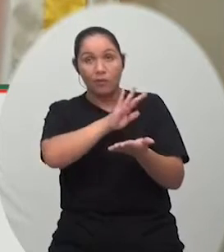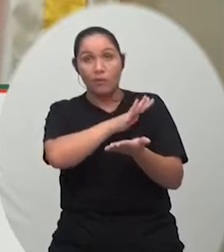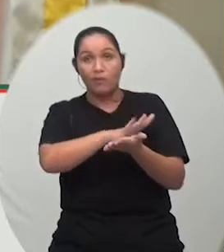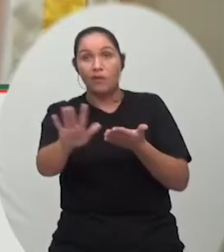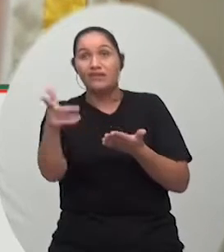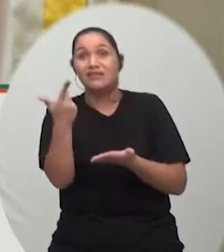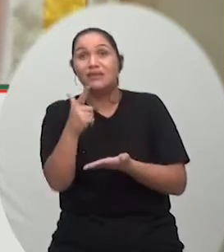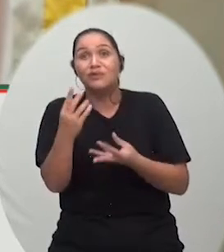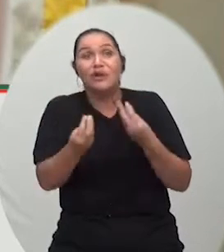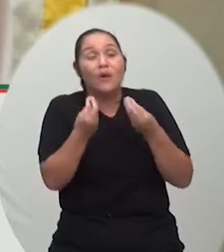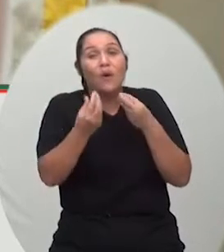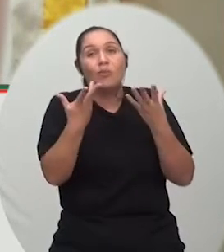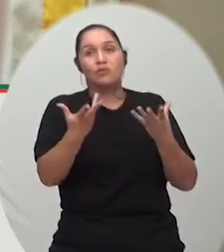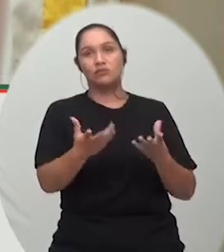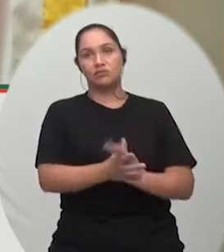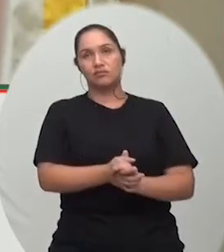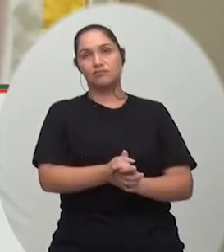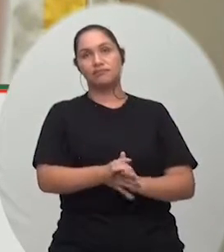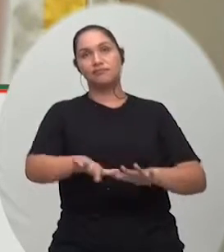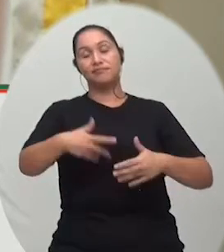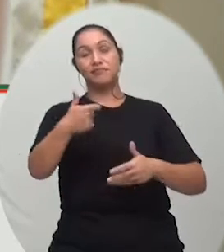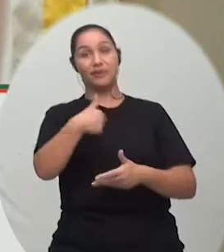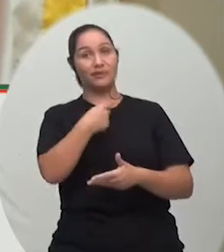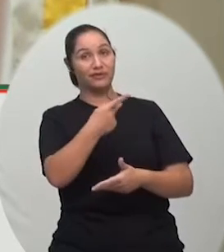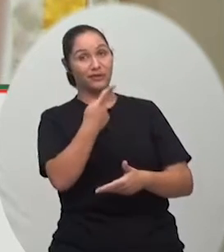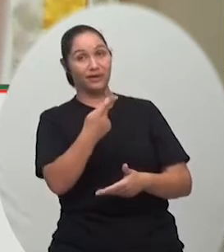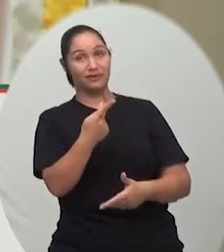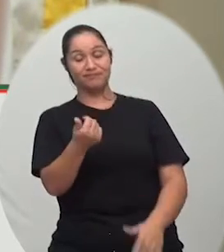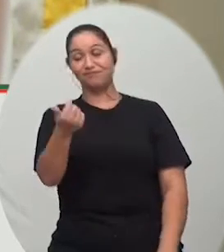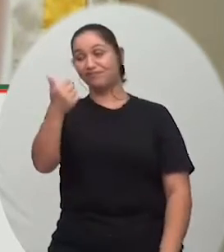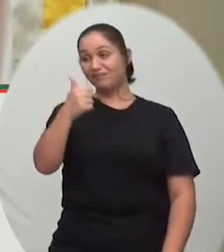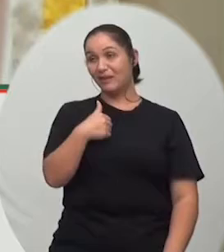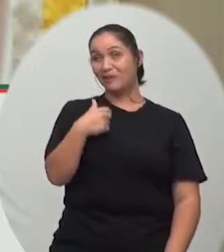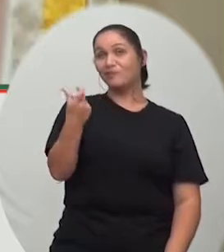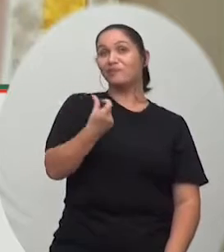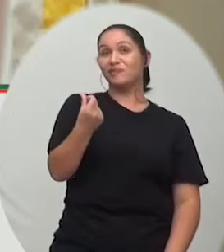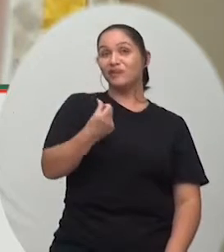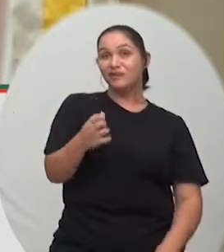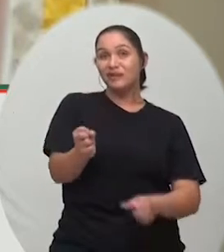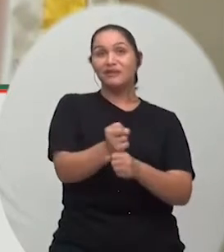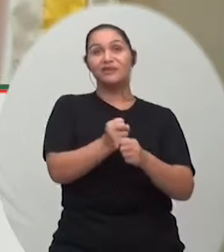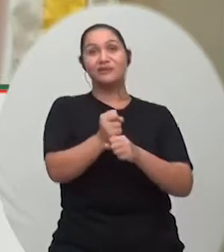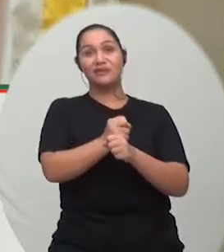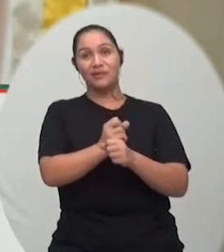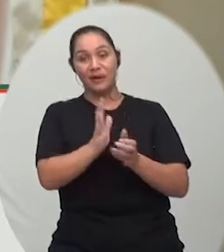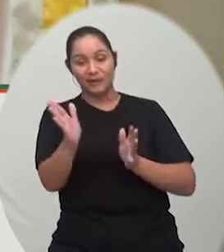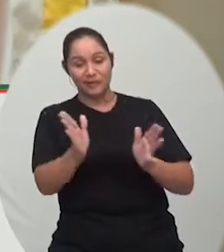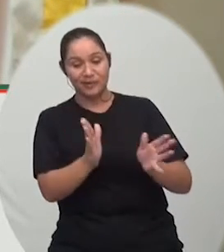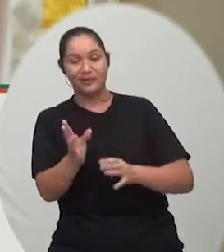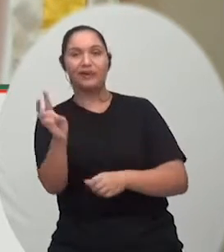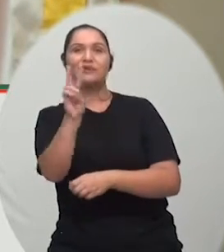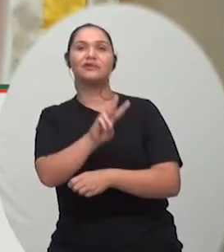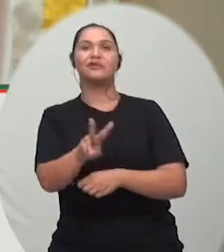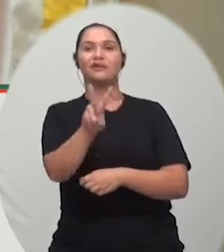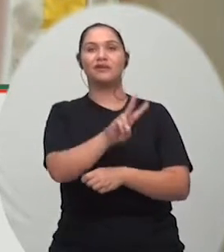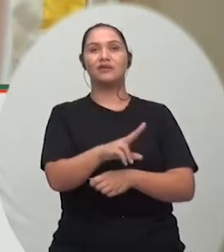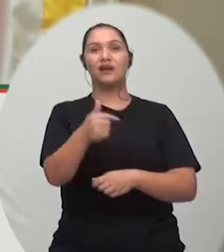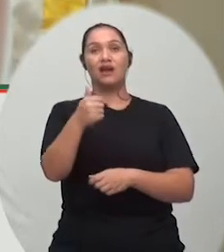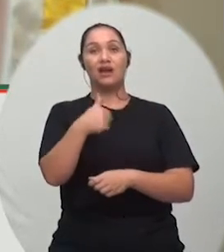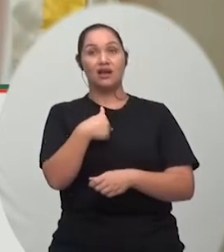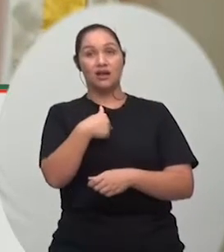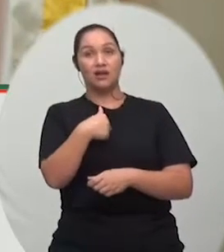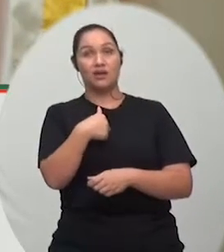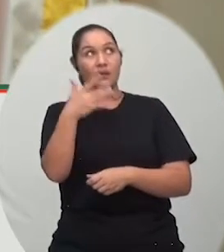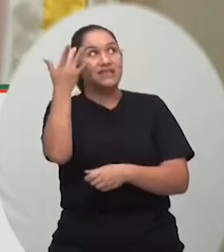a essas pessoas é o seguinte: eu estou no sexto ano do meu mandato como vereador. Já perdi a